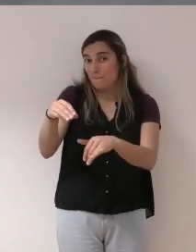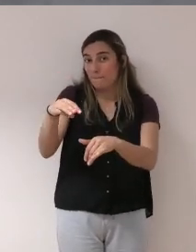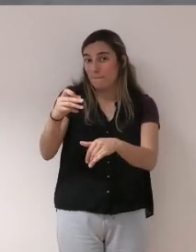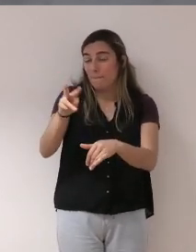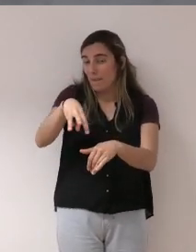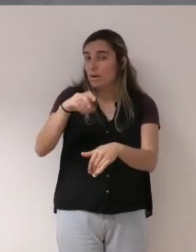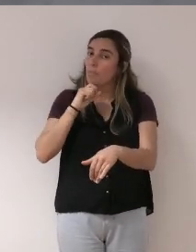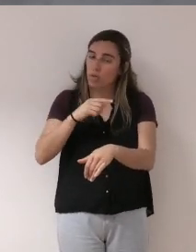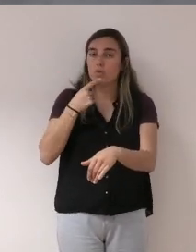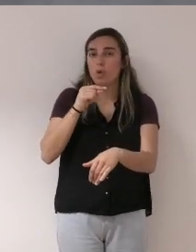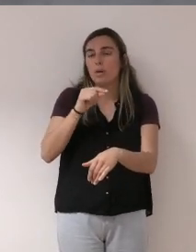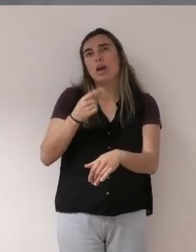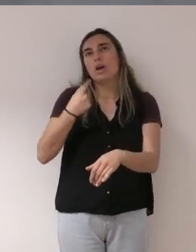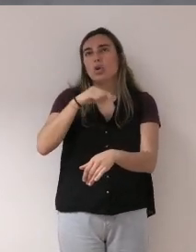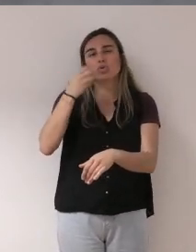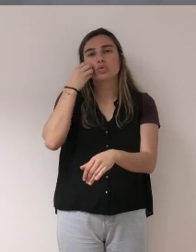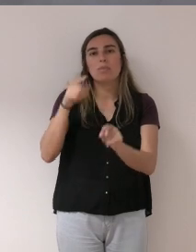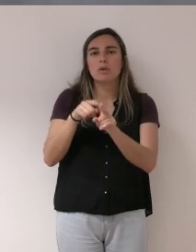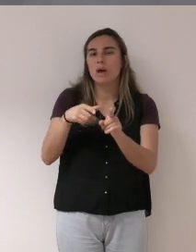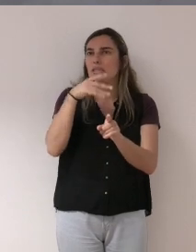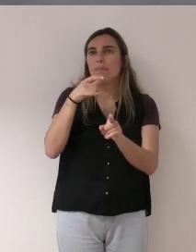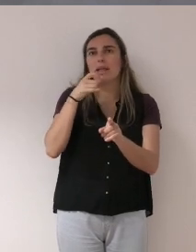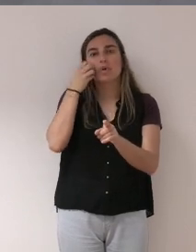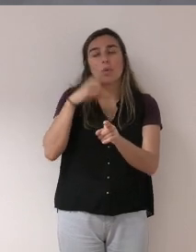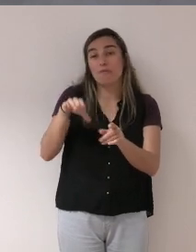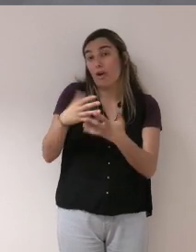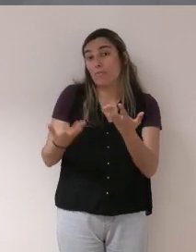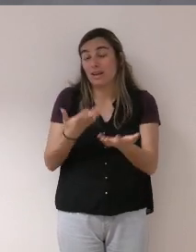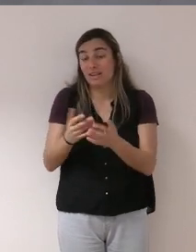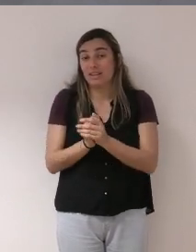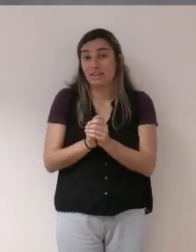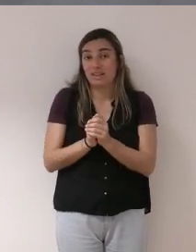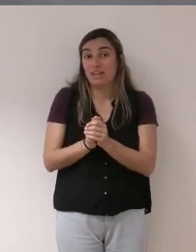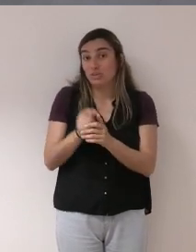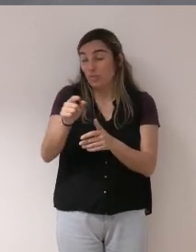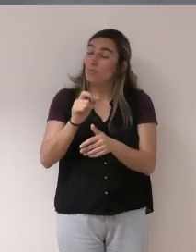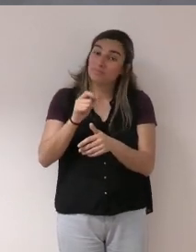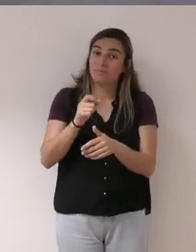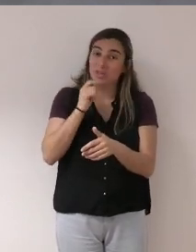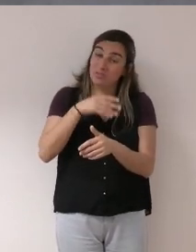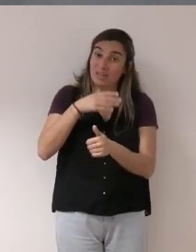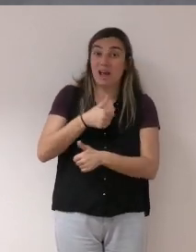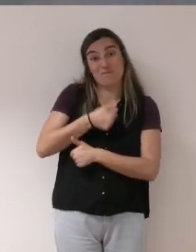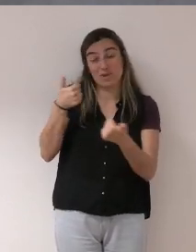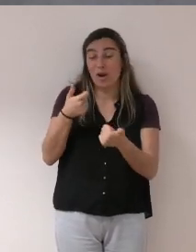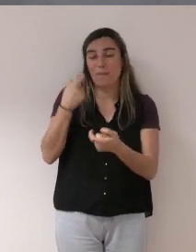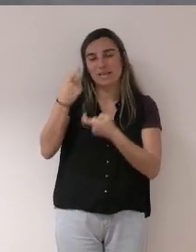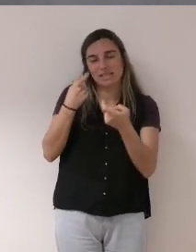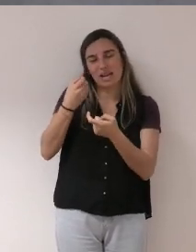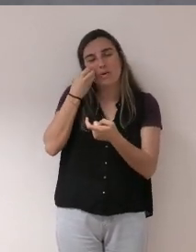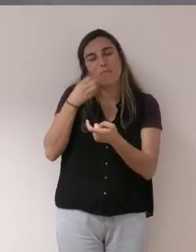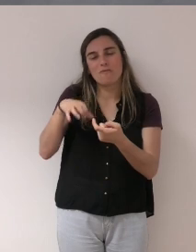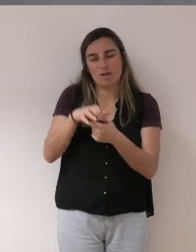sei como é que a gente as pode pensar. Talvez o seu testemunho possa ajudar a pensar nisso. Ora bem,